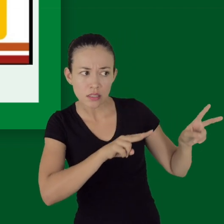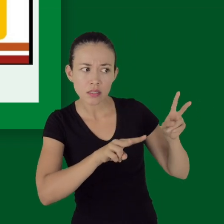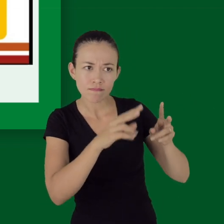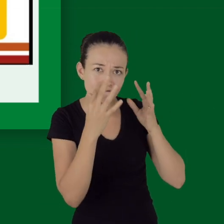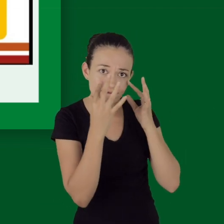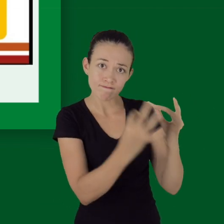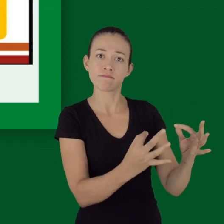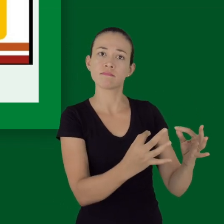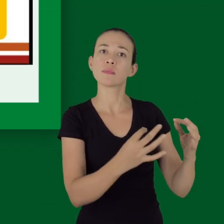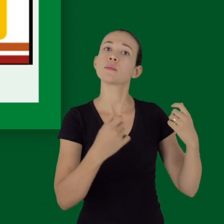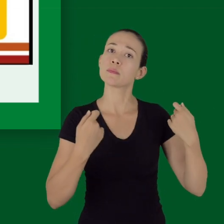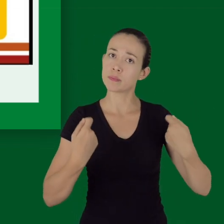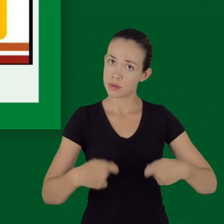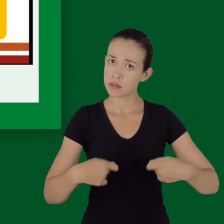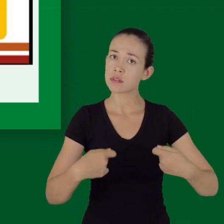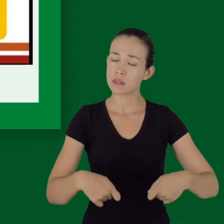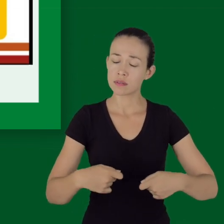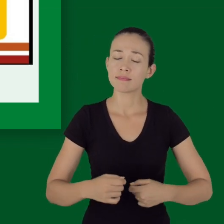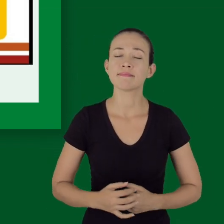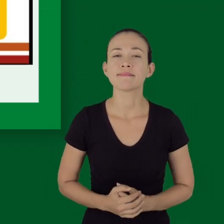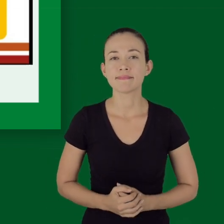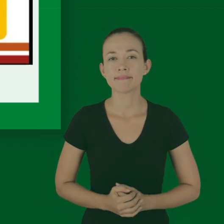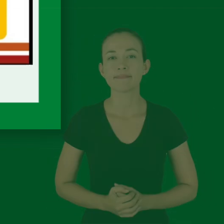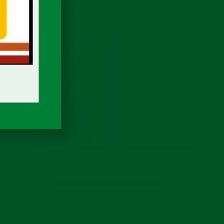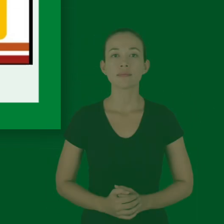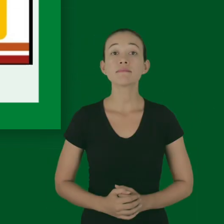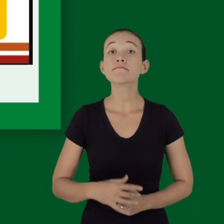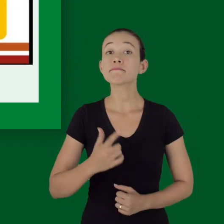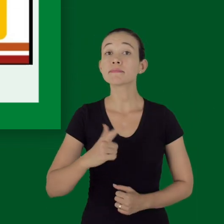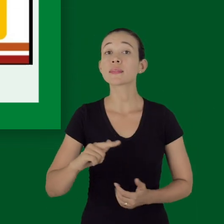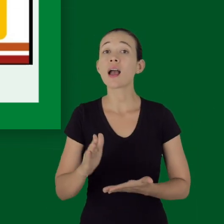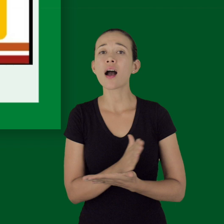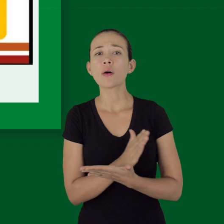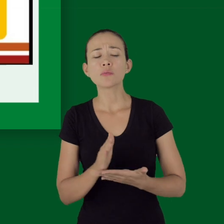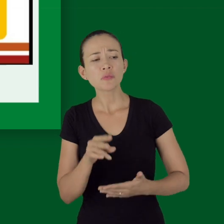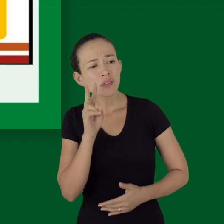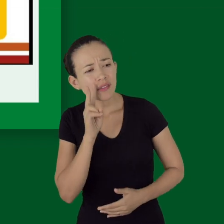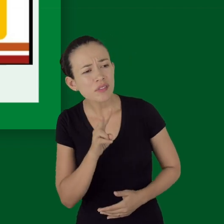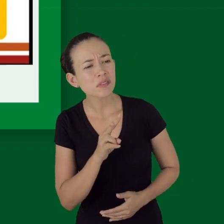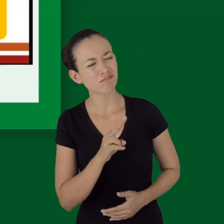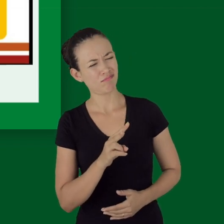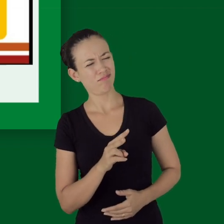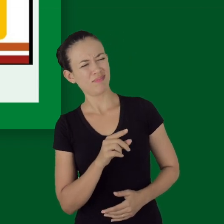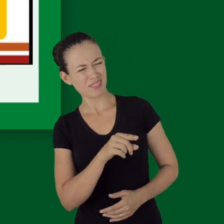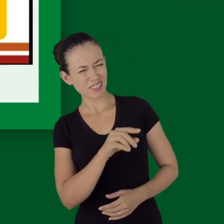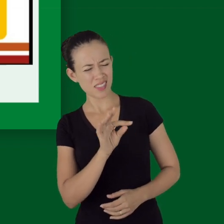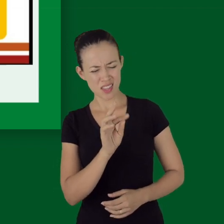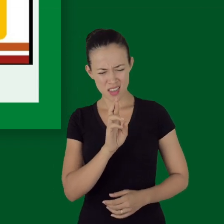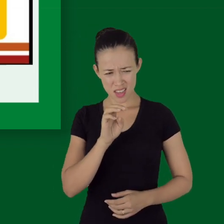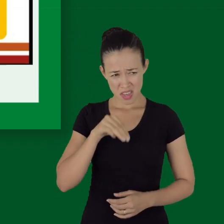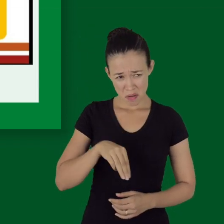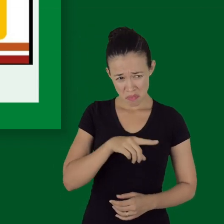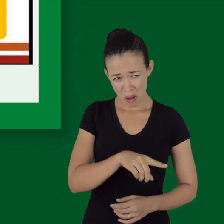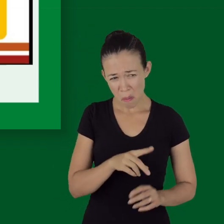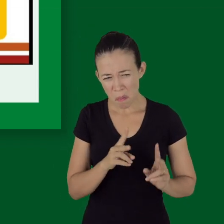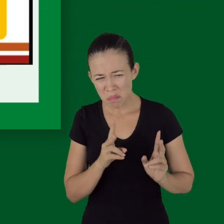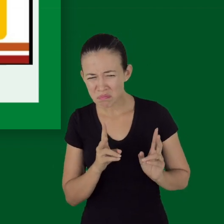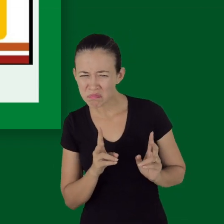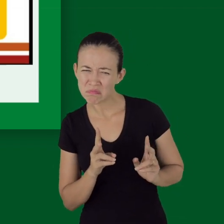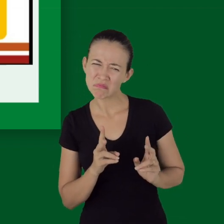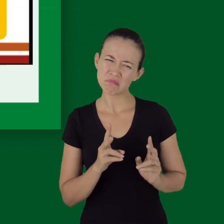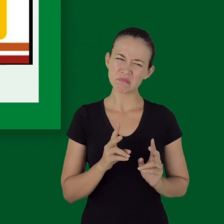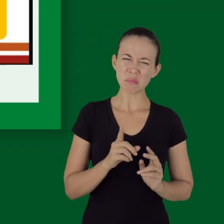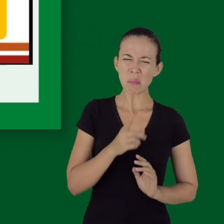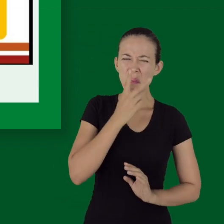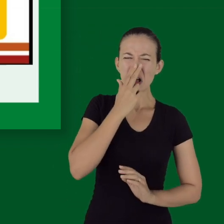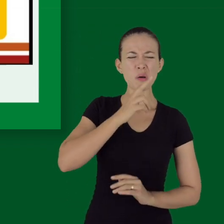atenção. Aparentemente, a coluna cervical, ela gera um limiar de dor que ele não supera, às vezes, outras situações.